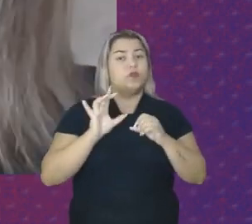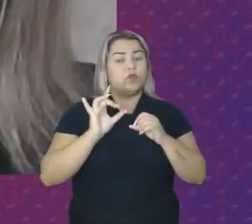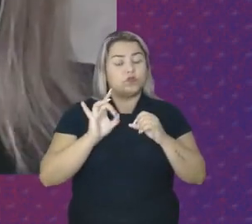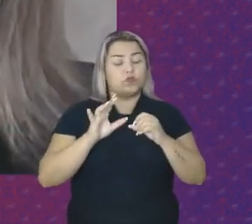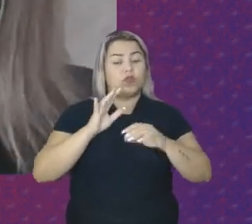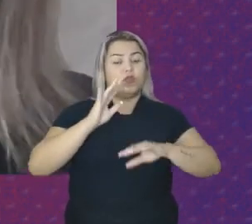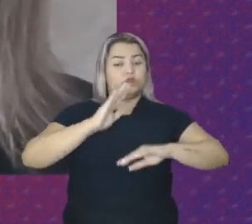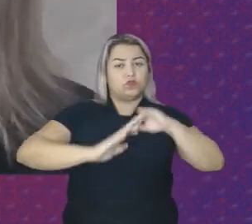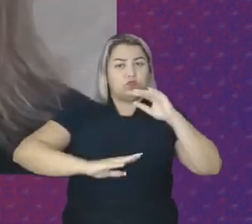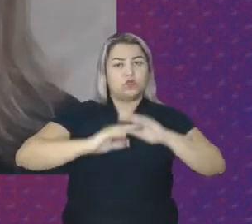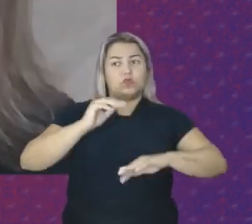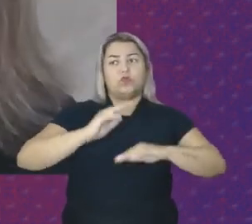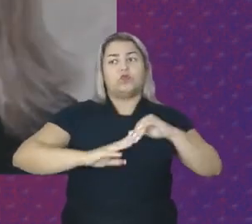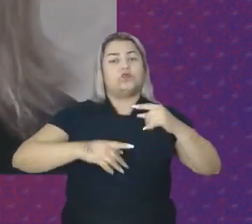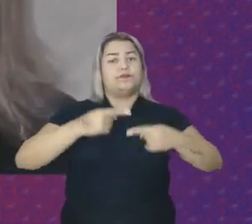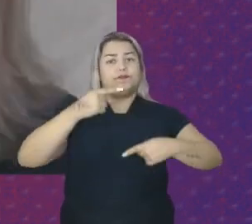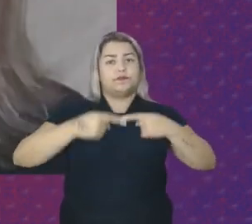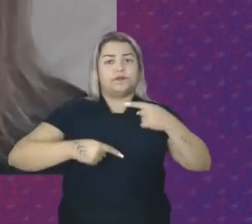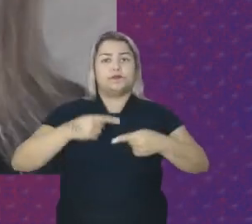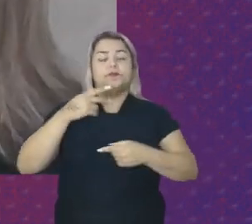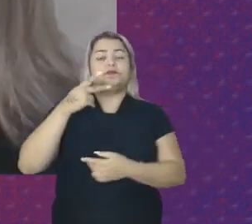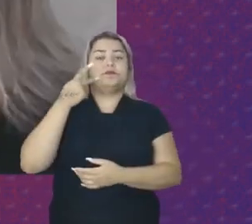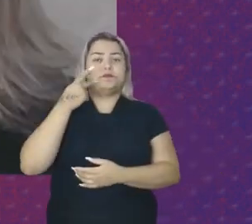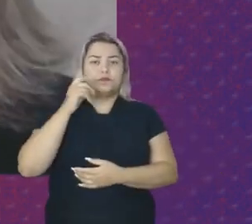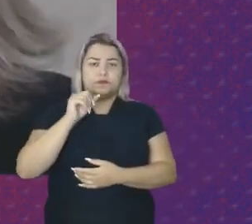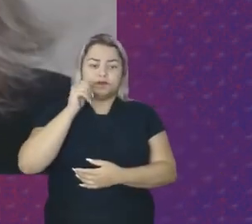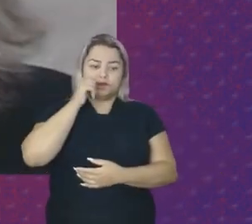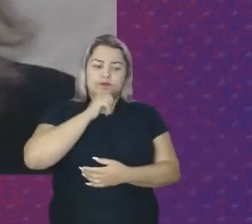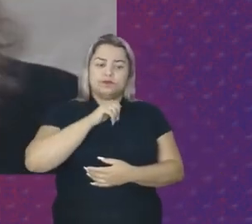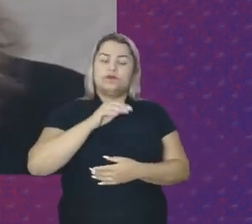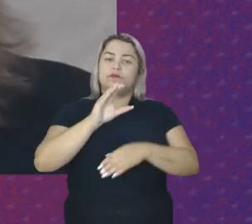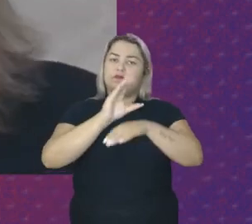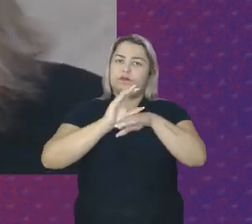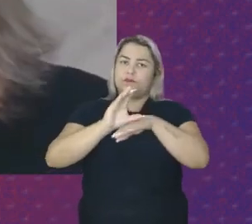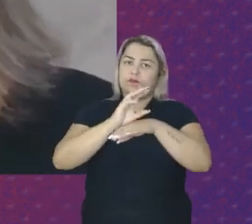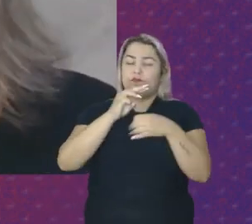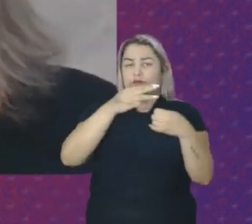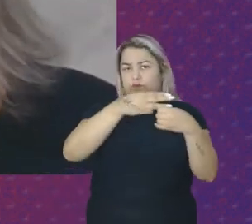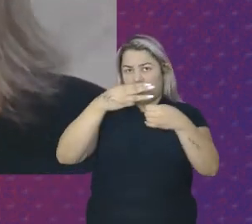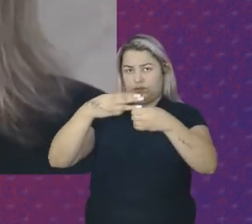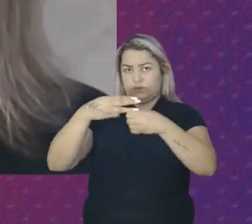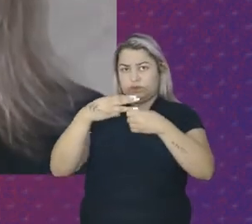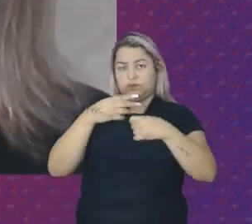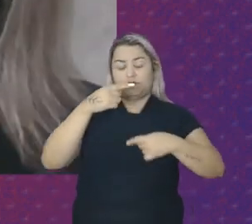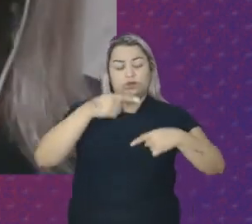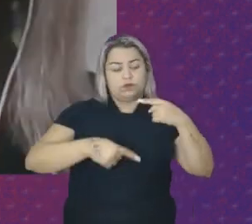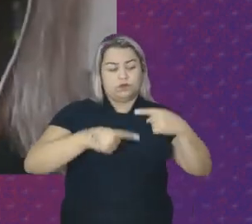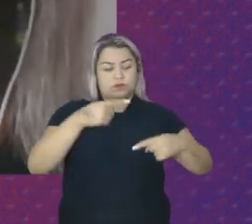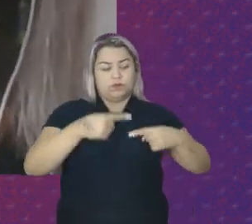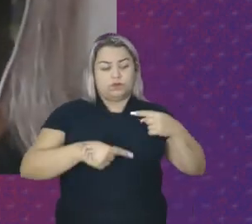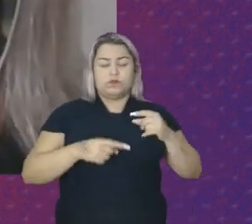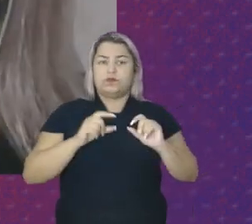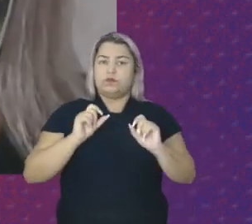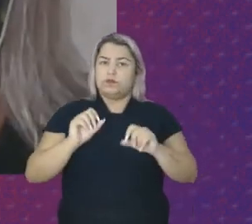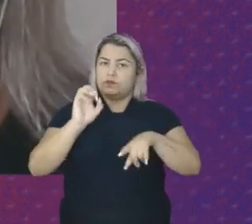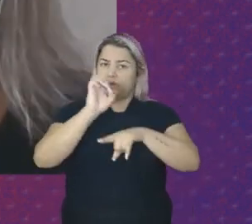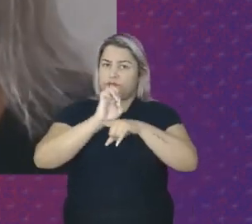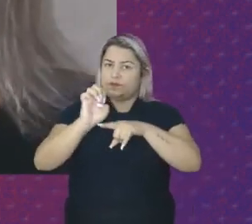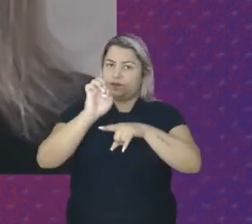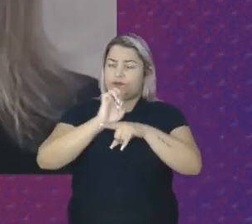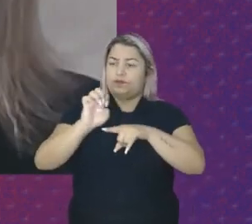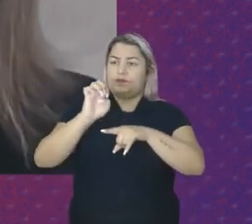criarem organismos de políticas para as mulheres, conselhos municipais de políticas para as mulheres, assim como os